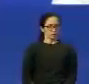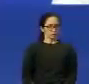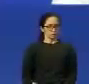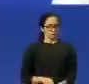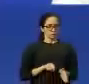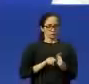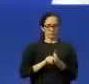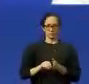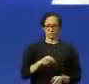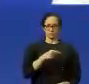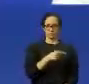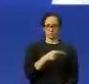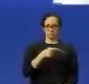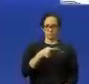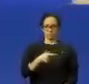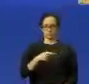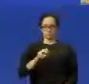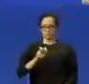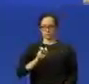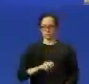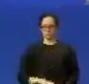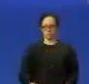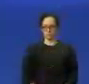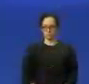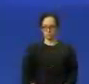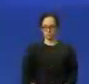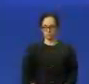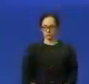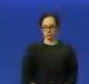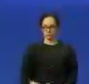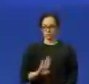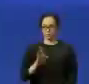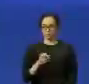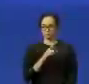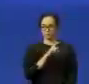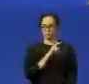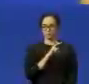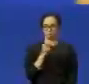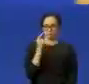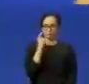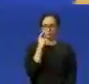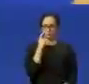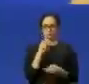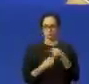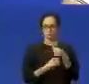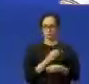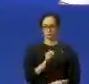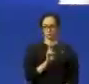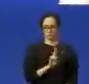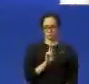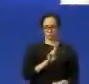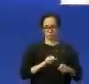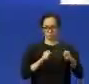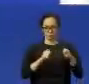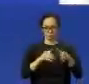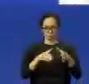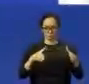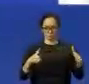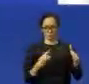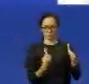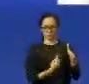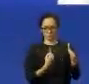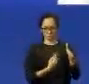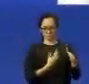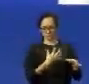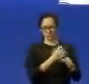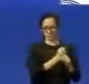Na questão 115, nós temos uma questão que fala sobre o uso de centrífugas, não é? Basta